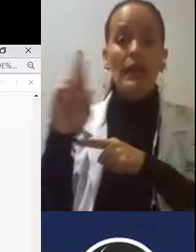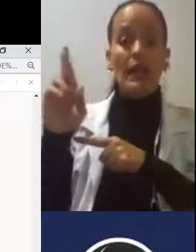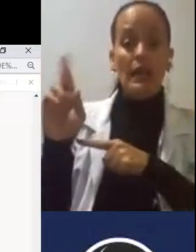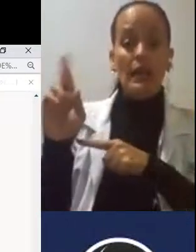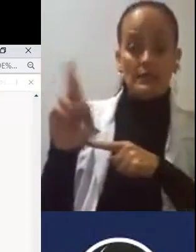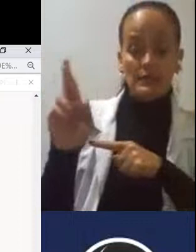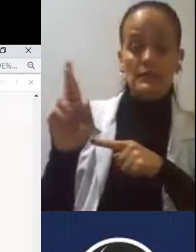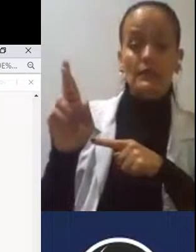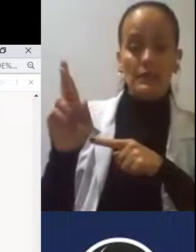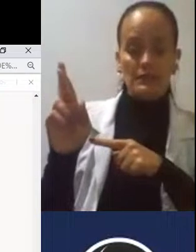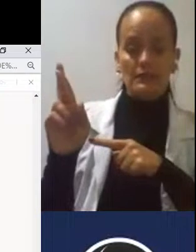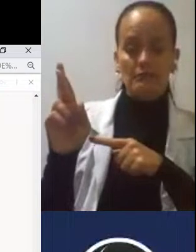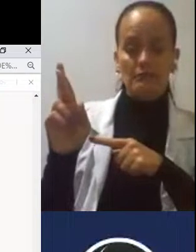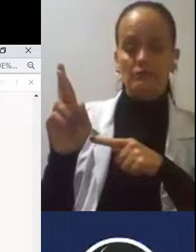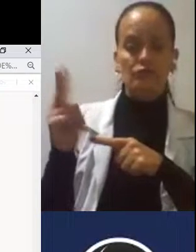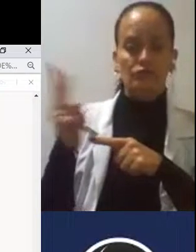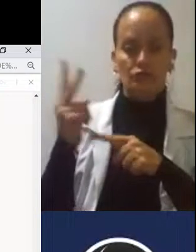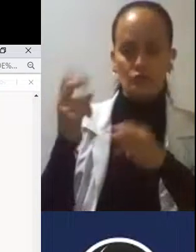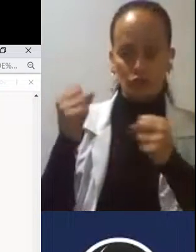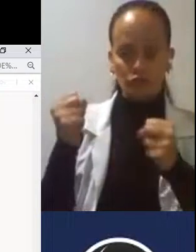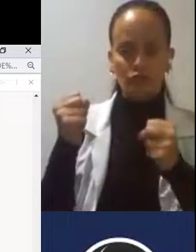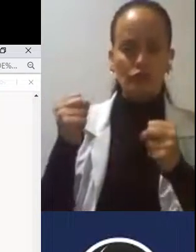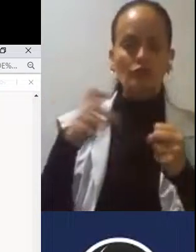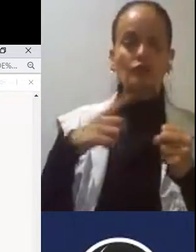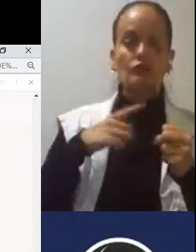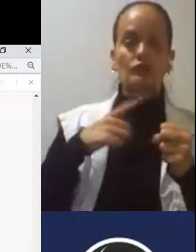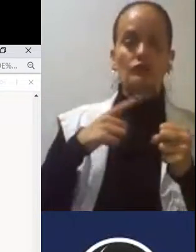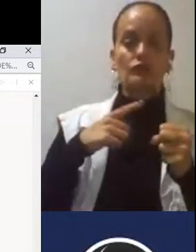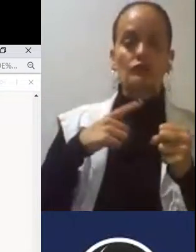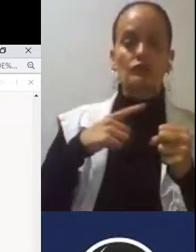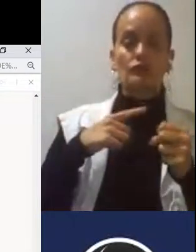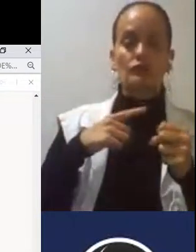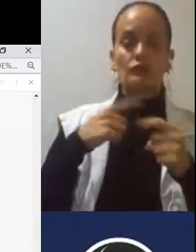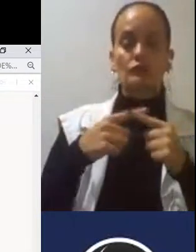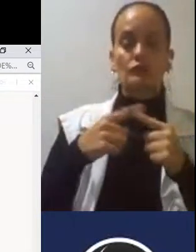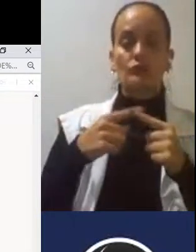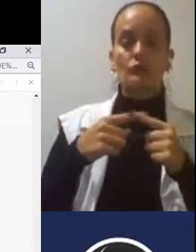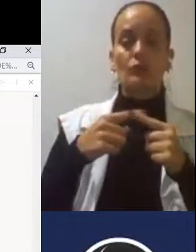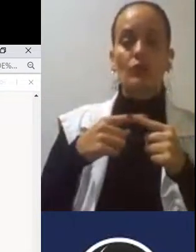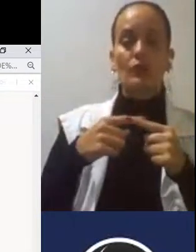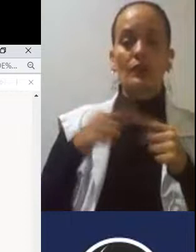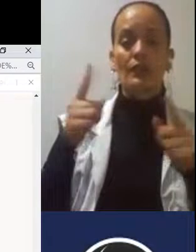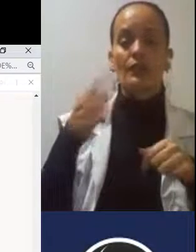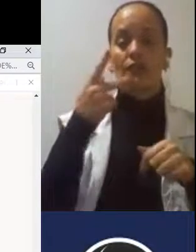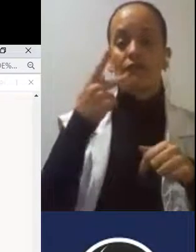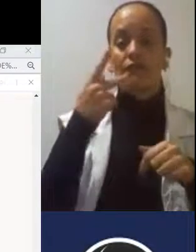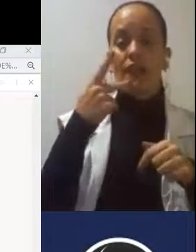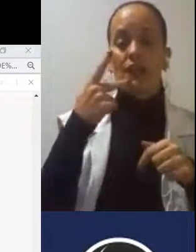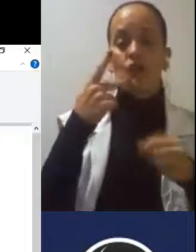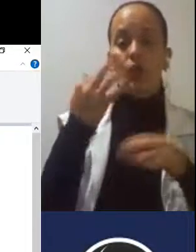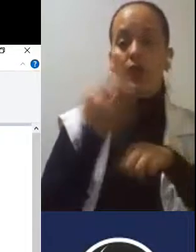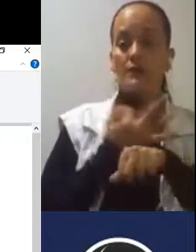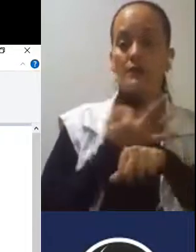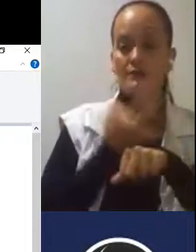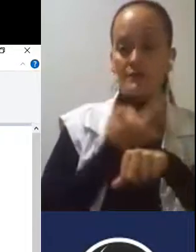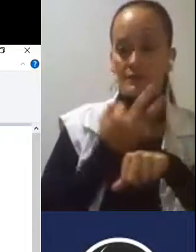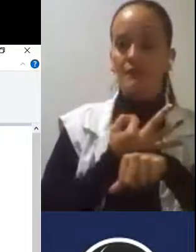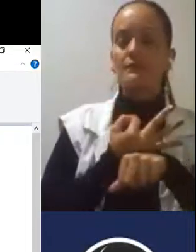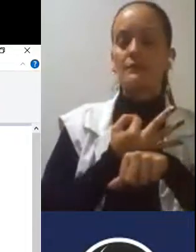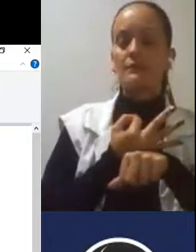proporcional à tensão aplicada e inversamente proporcional à sua resistência. Como assim, professor? Voltar aqui para o desenho.